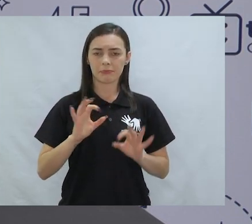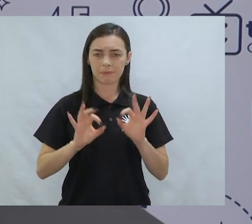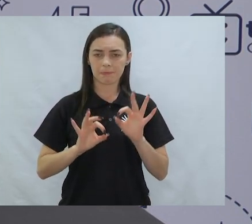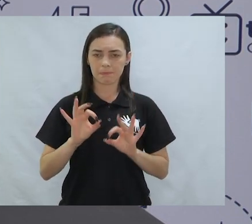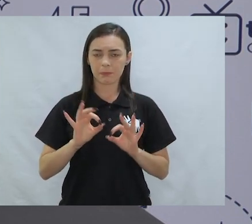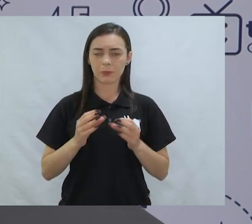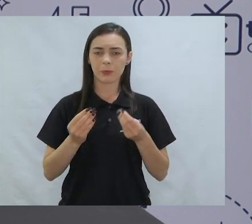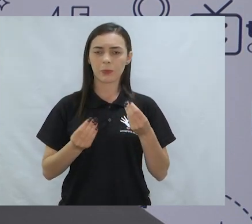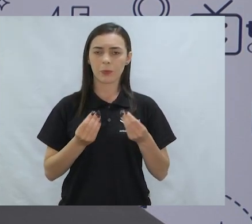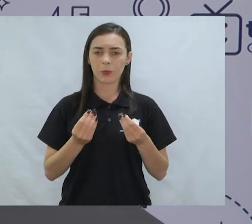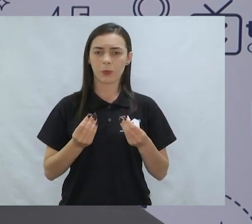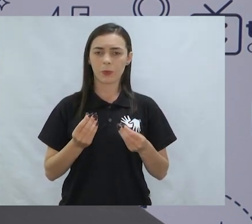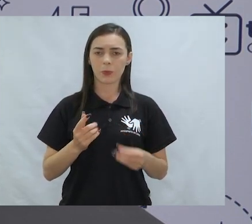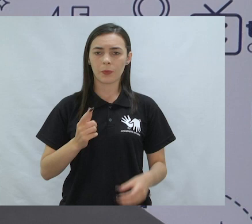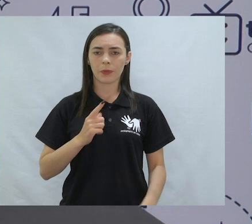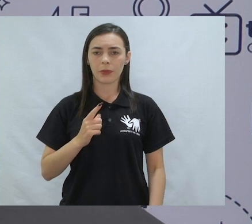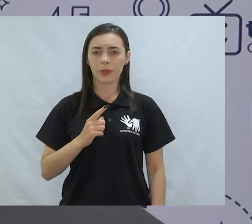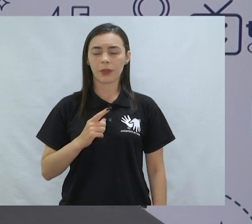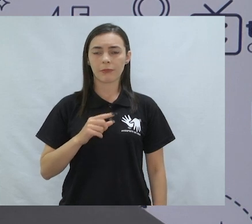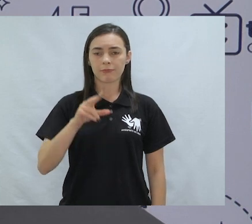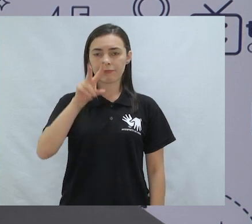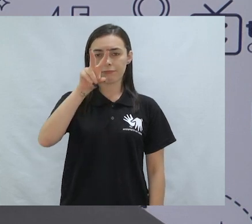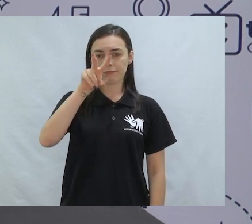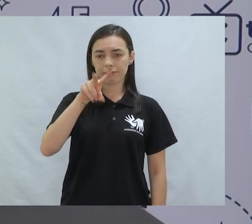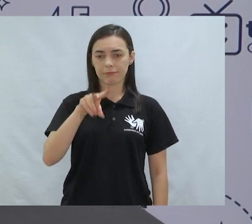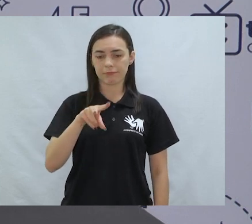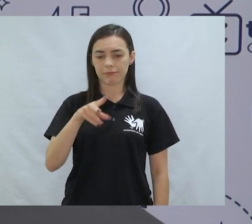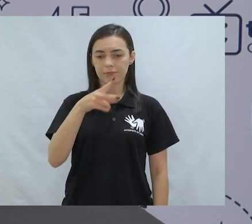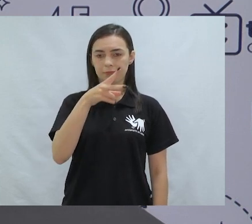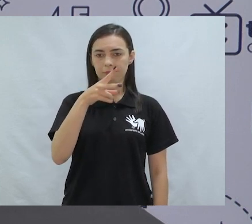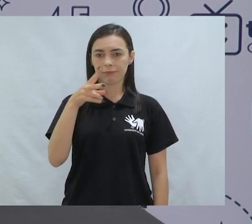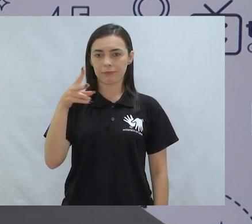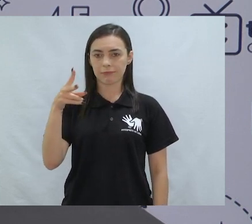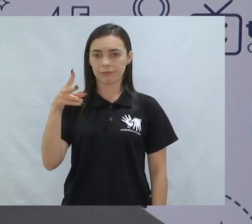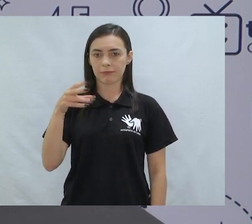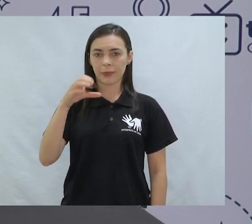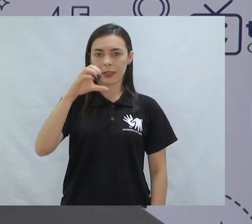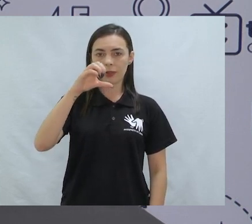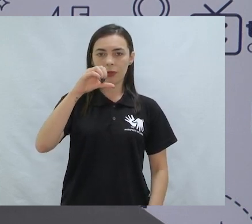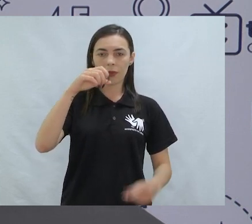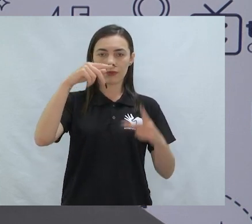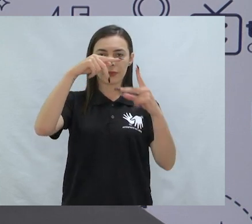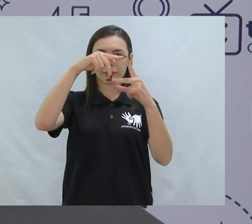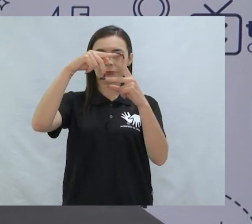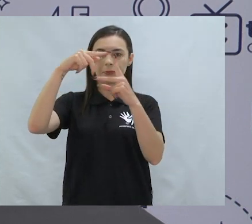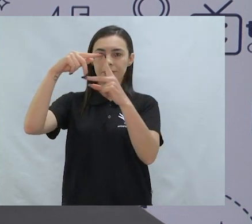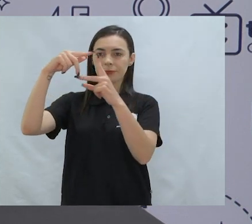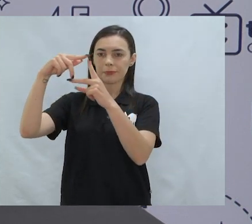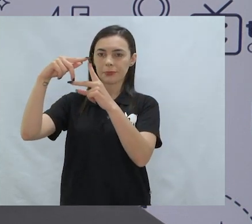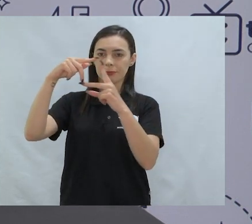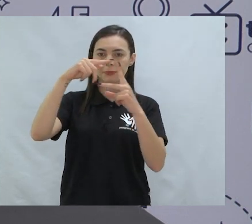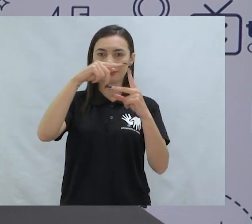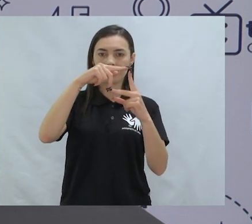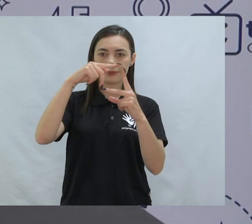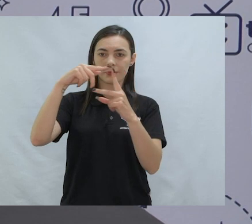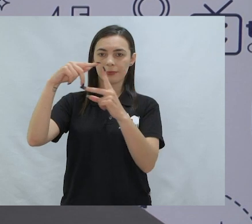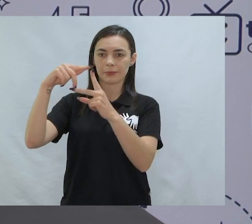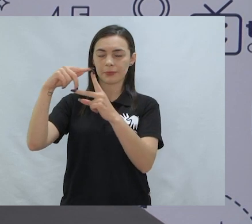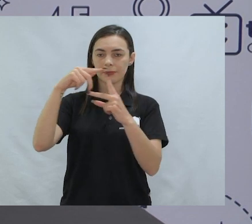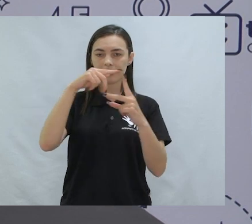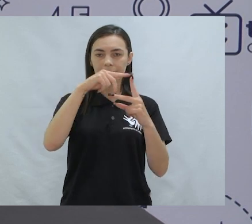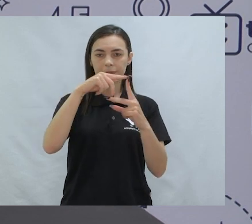Nós separamos 9 pedacinhos. Pegamos a régua e marcamos os